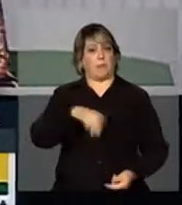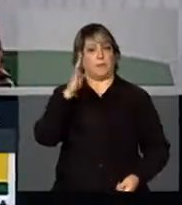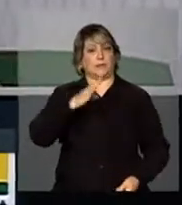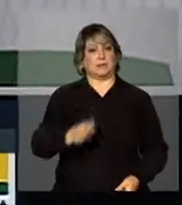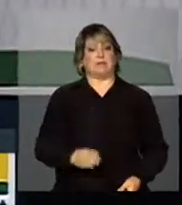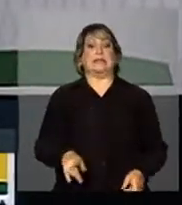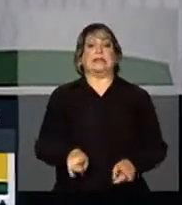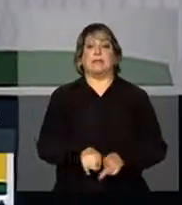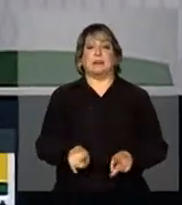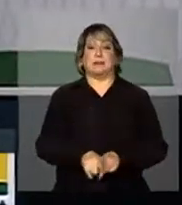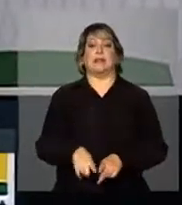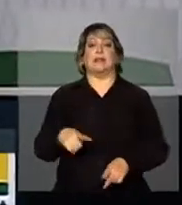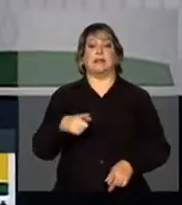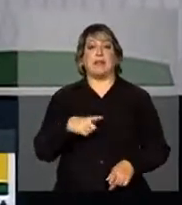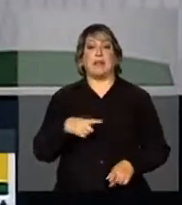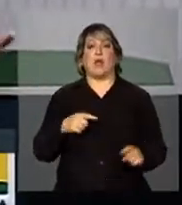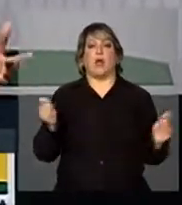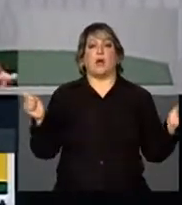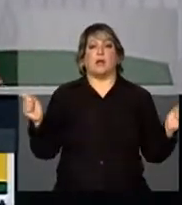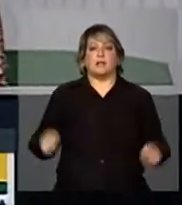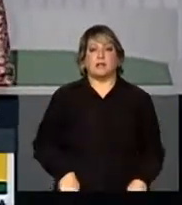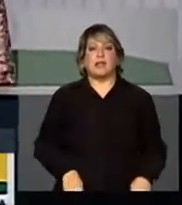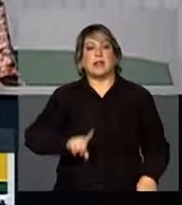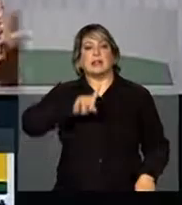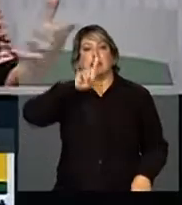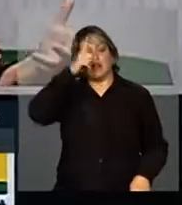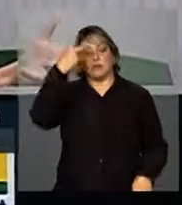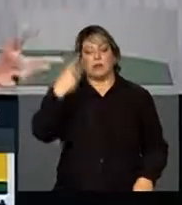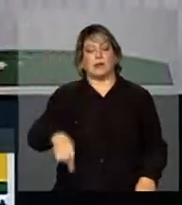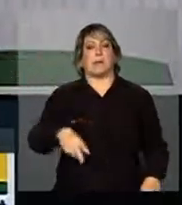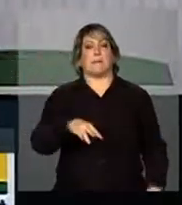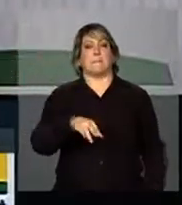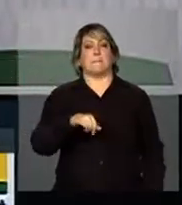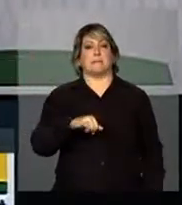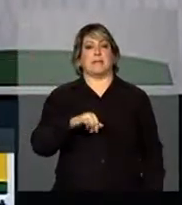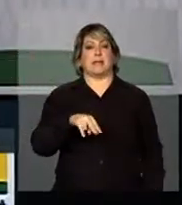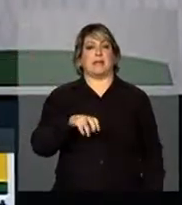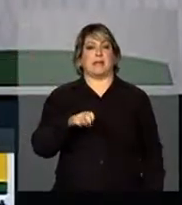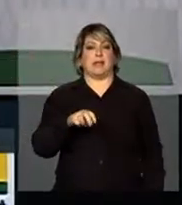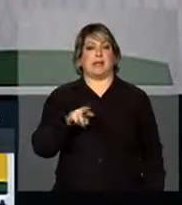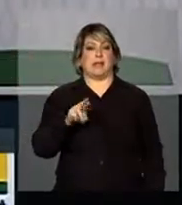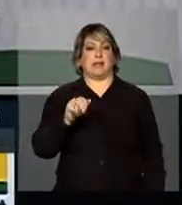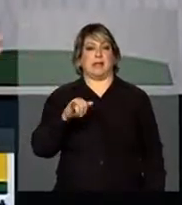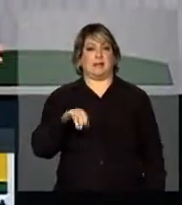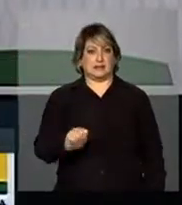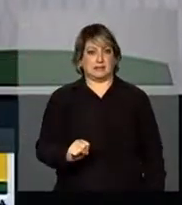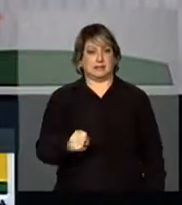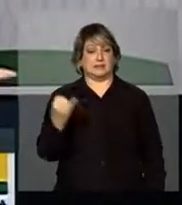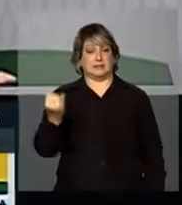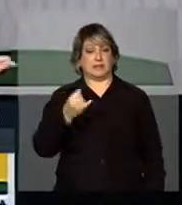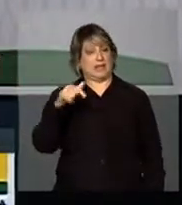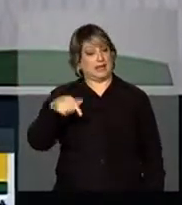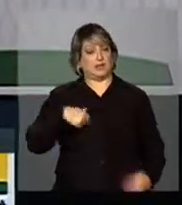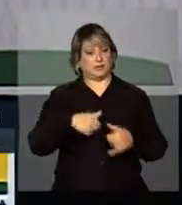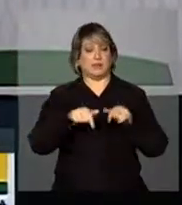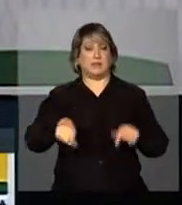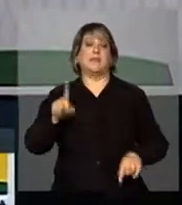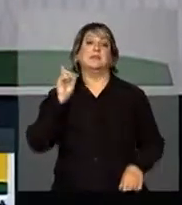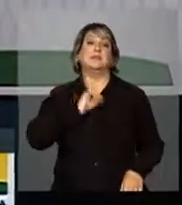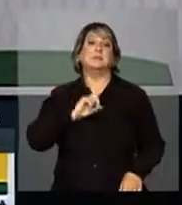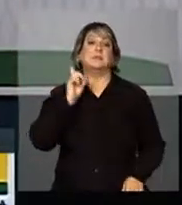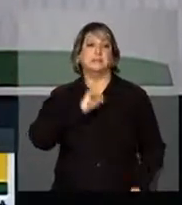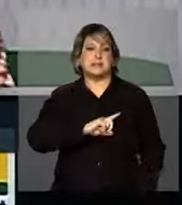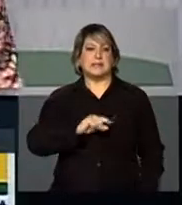recursos naturais minerais e aqui eu estou justamente nas Minas Gerais